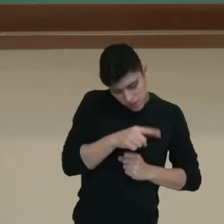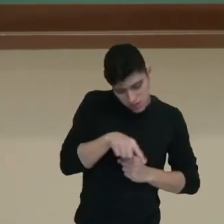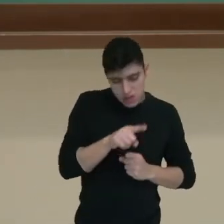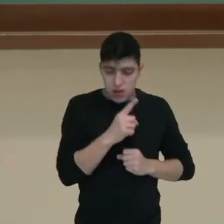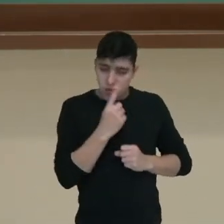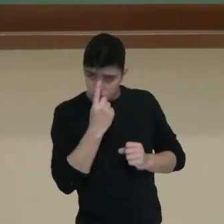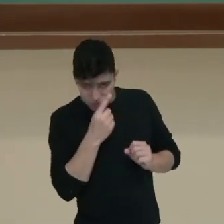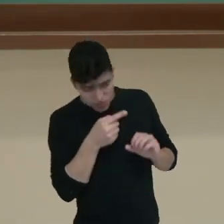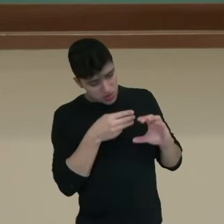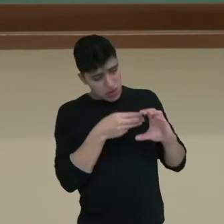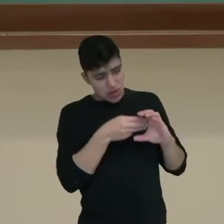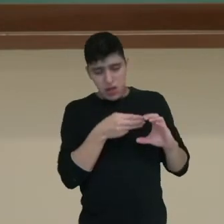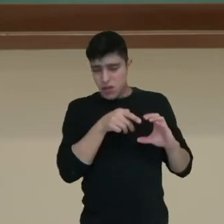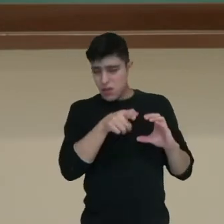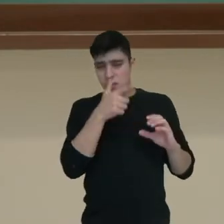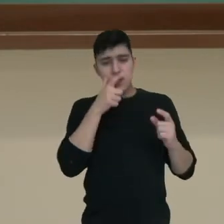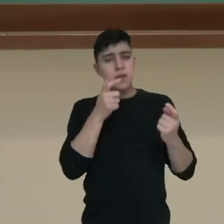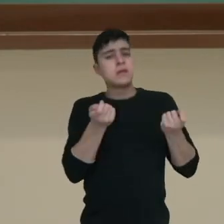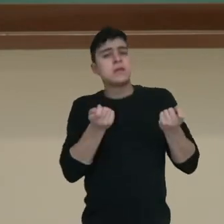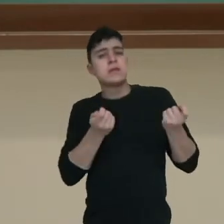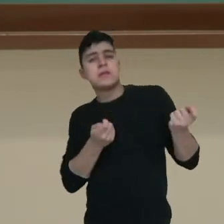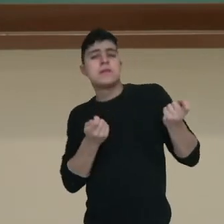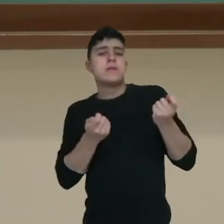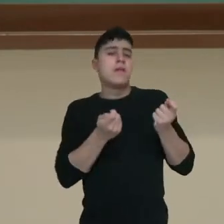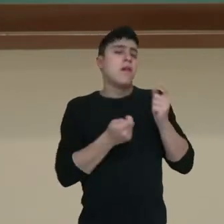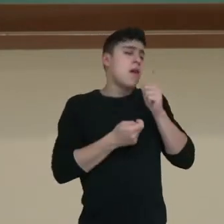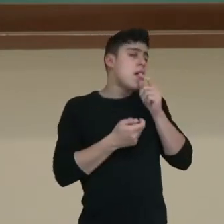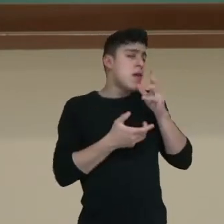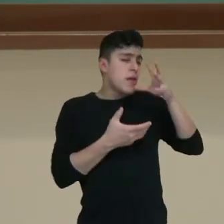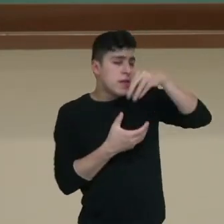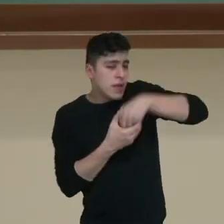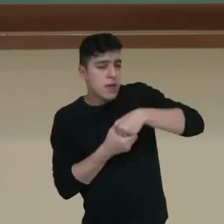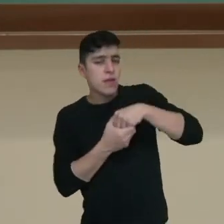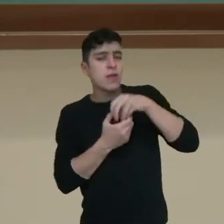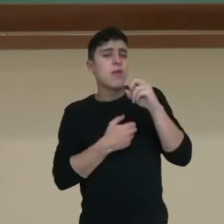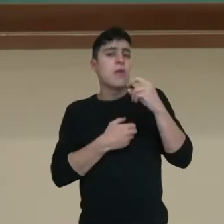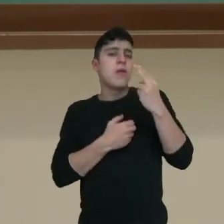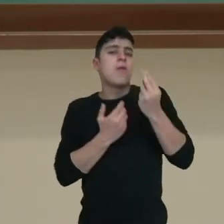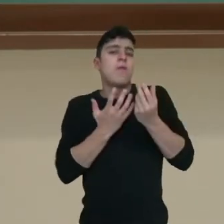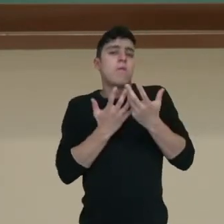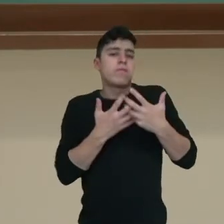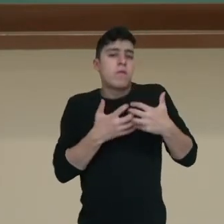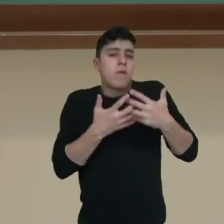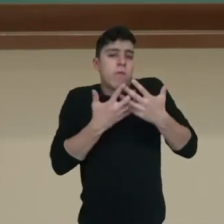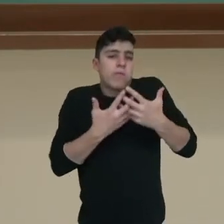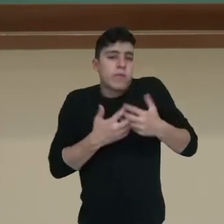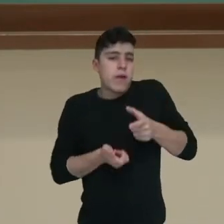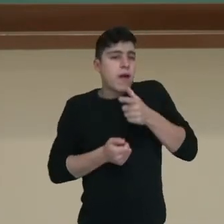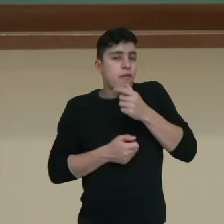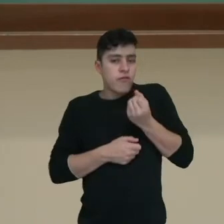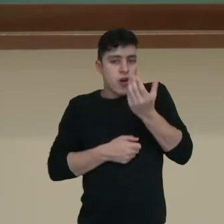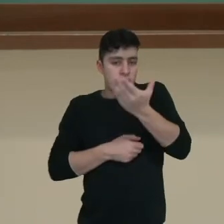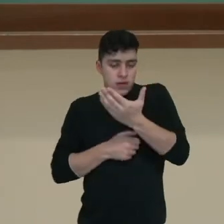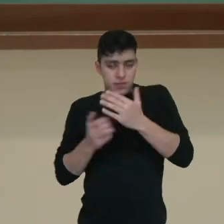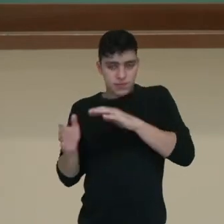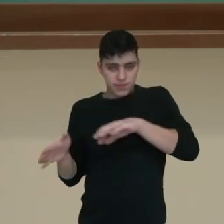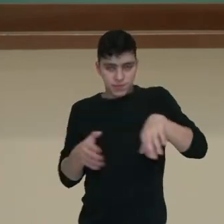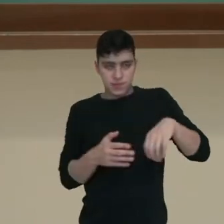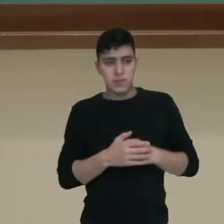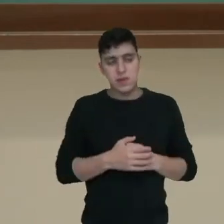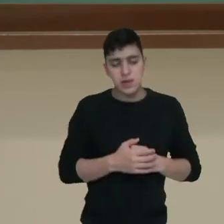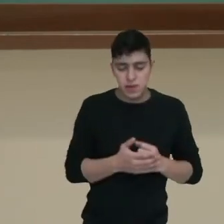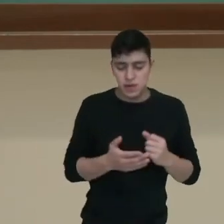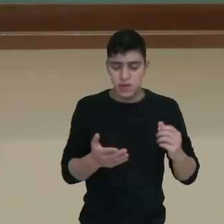ele consegue regular ali a quantidade de água que entra dentro do seu corpo, tá bom? Bom, a classificação